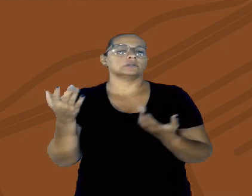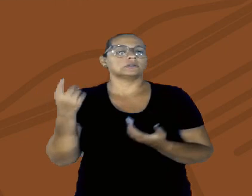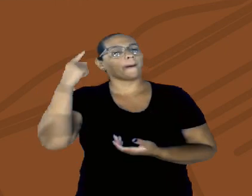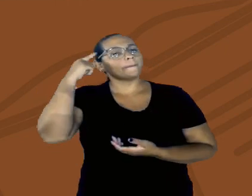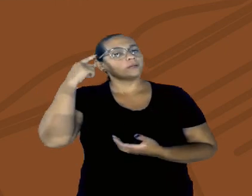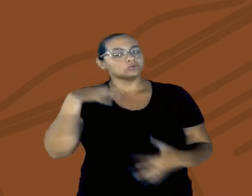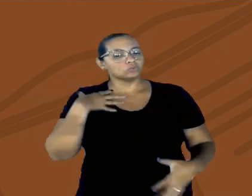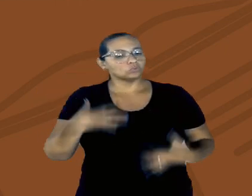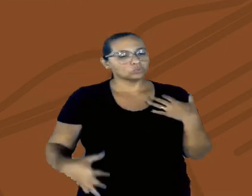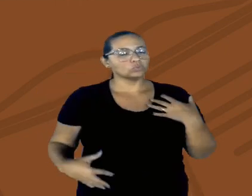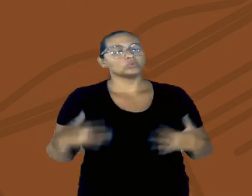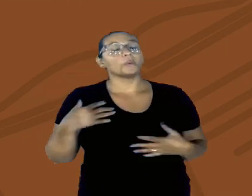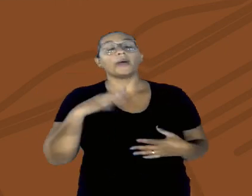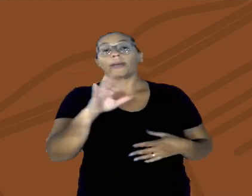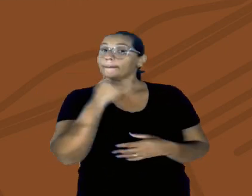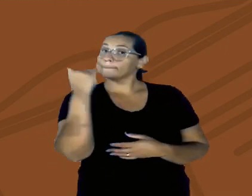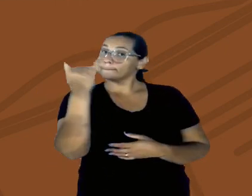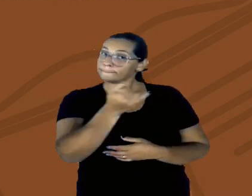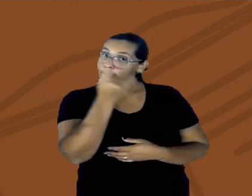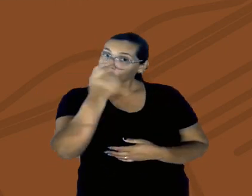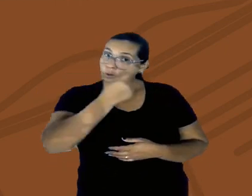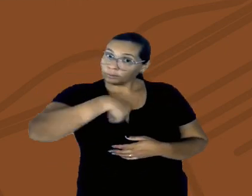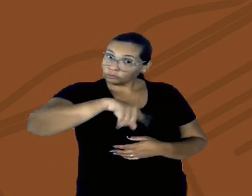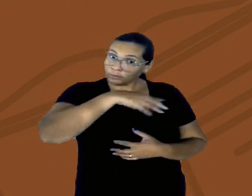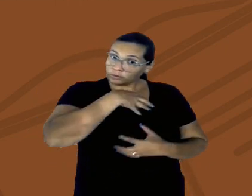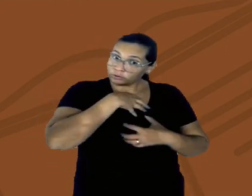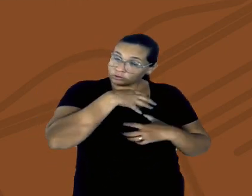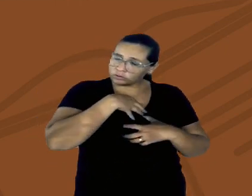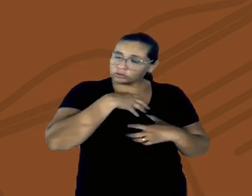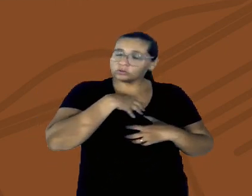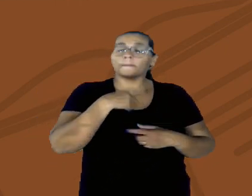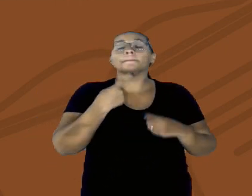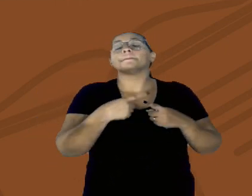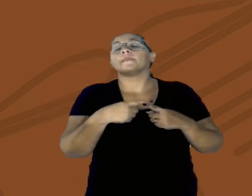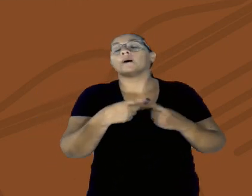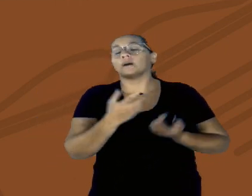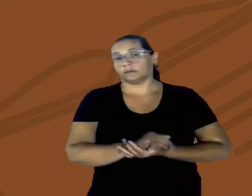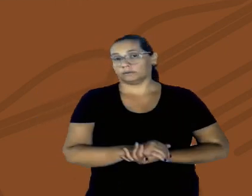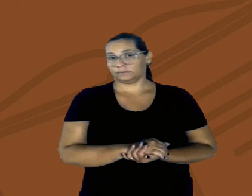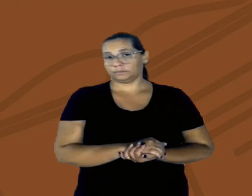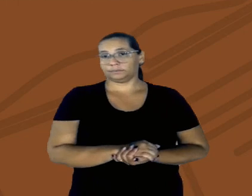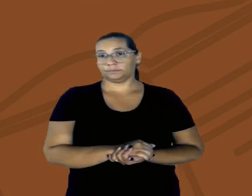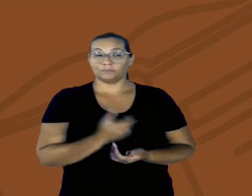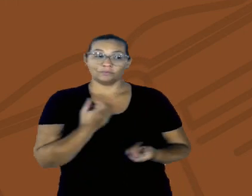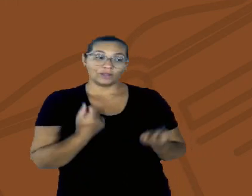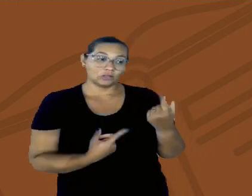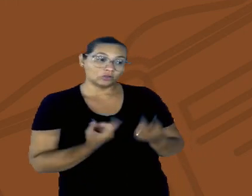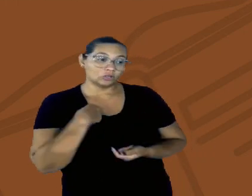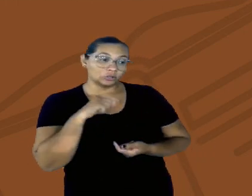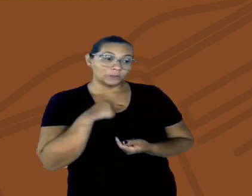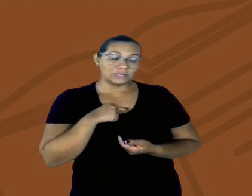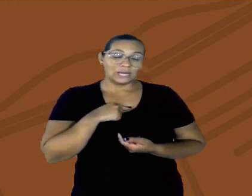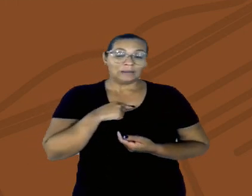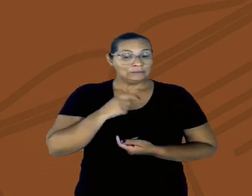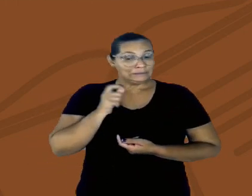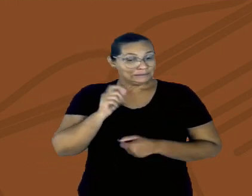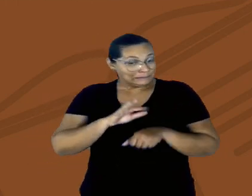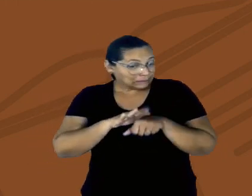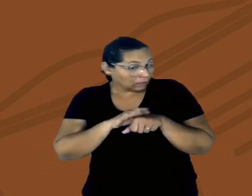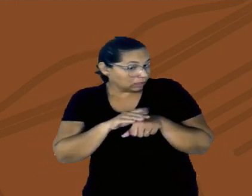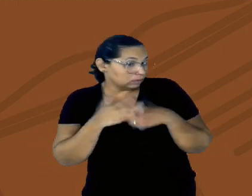esse sintoma. Sabe por quê? Porque às vezes a gente pensa que as ISTs